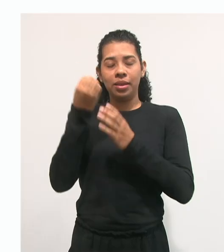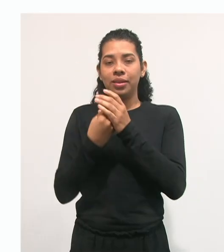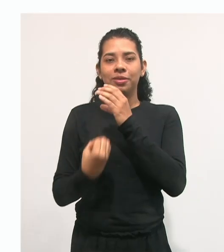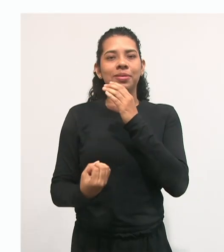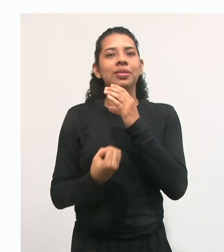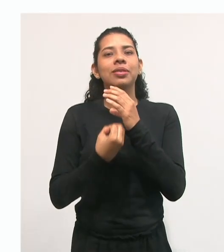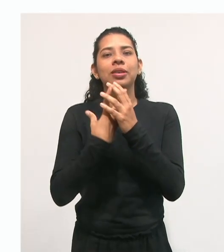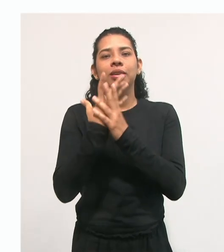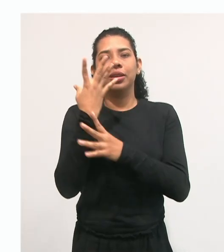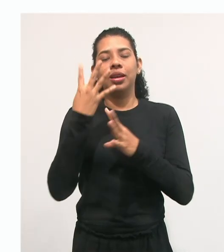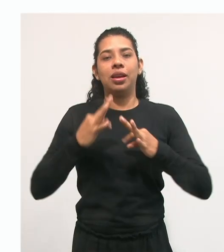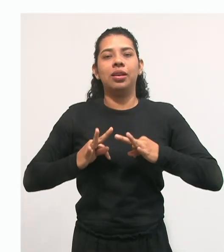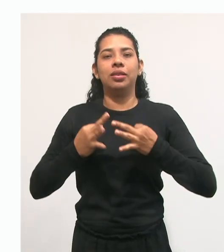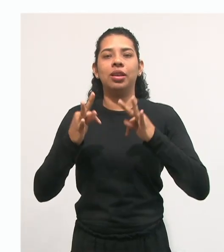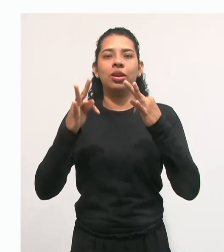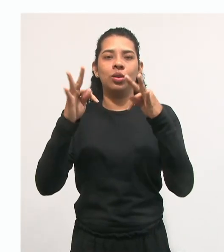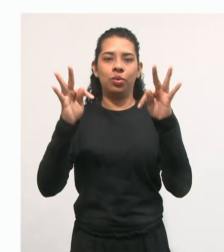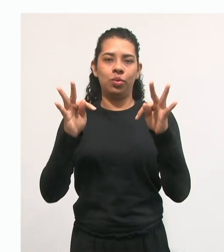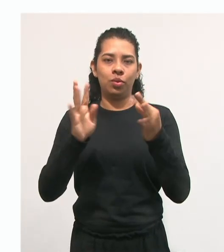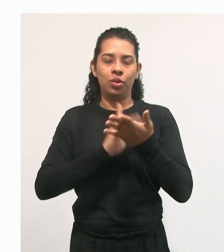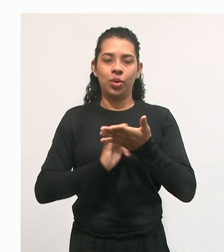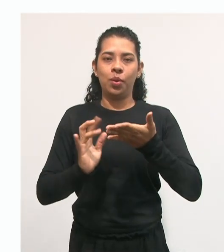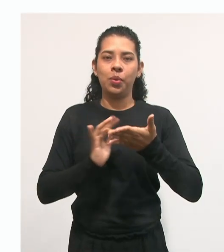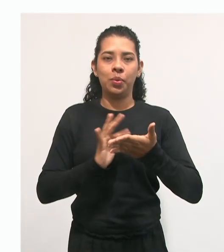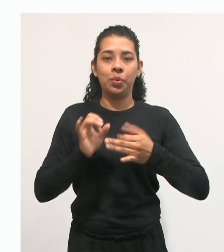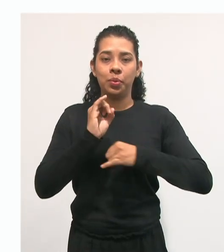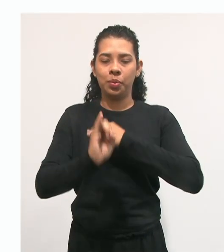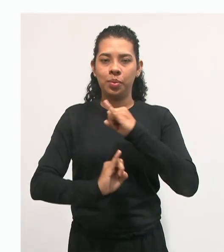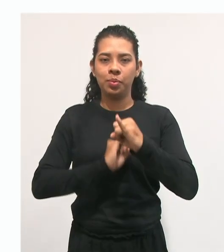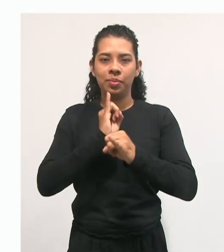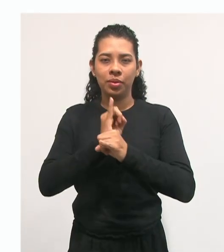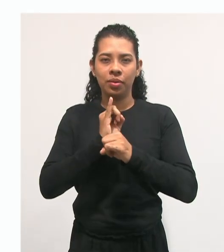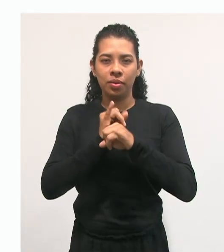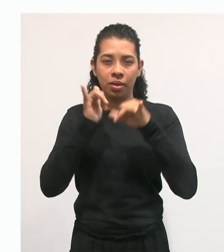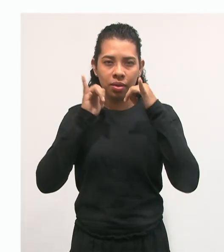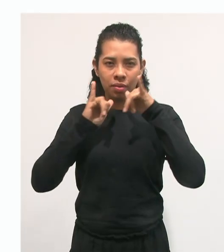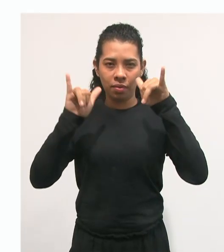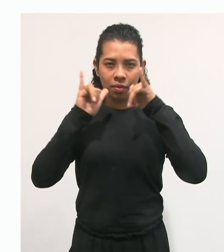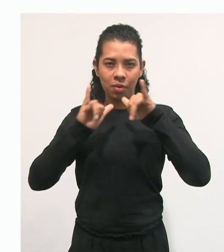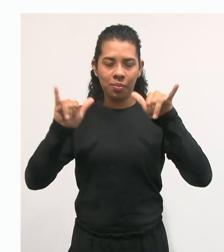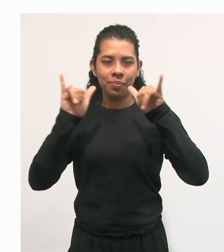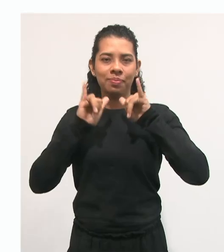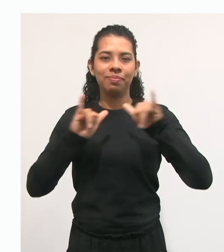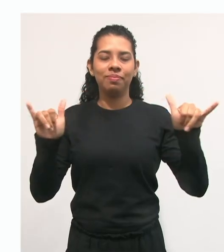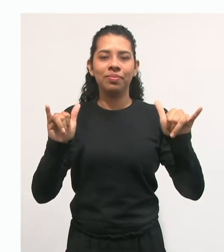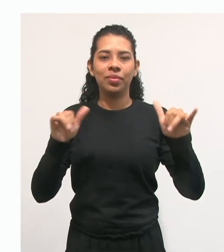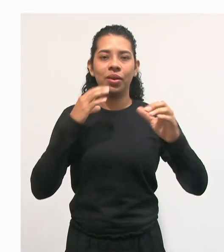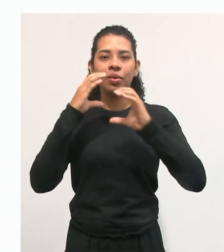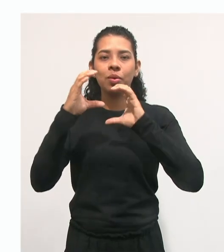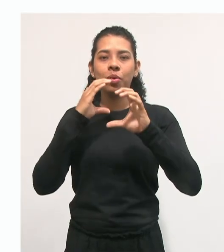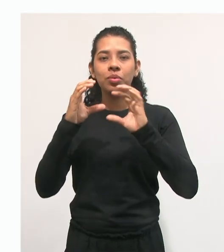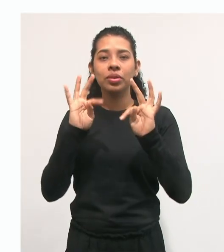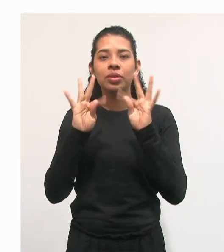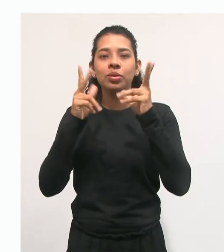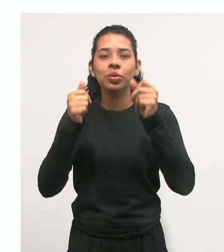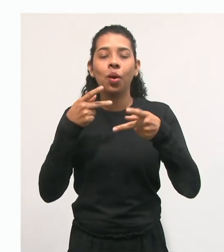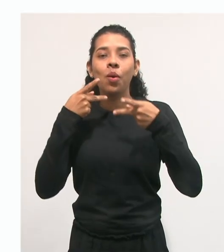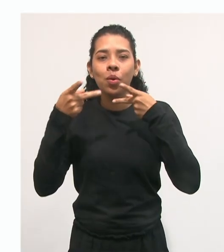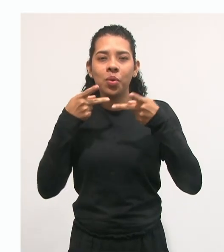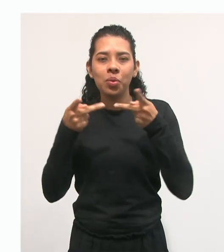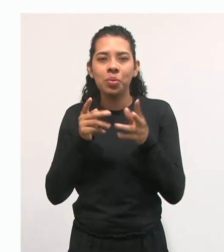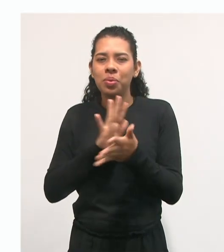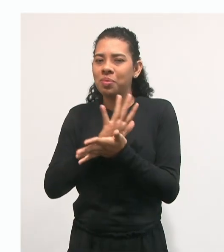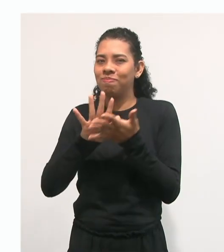criar tecnologias digitais de informação e comunicação de forma crítica, ou seja, nada